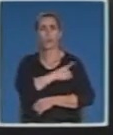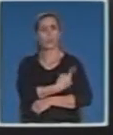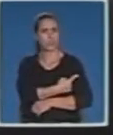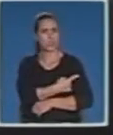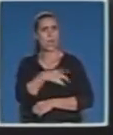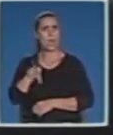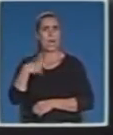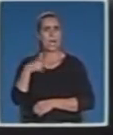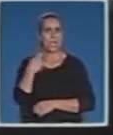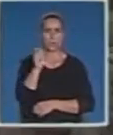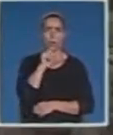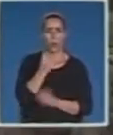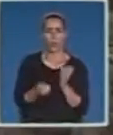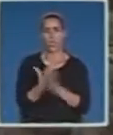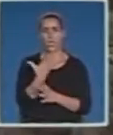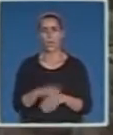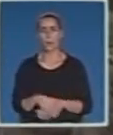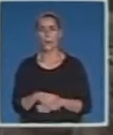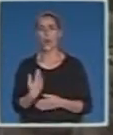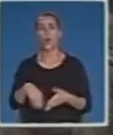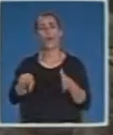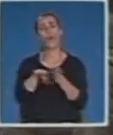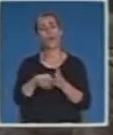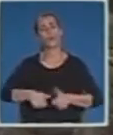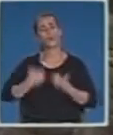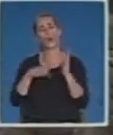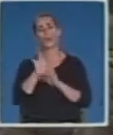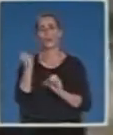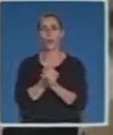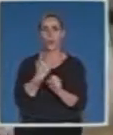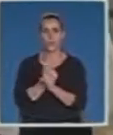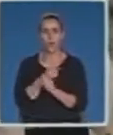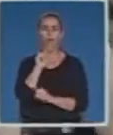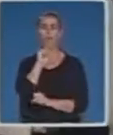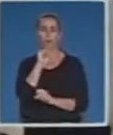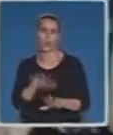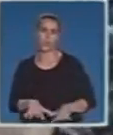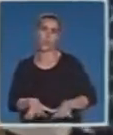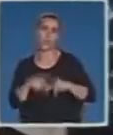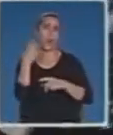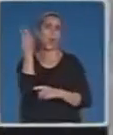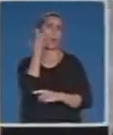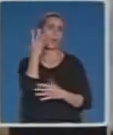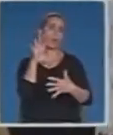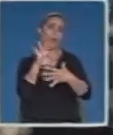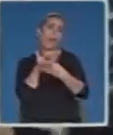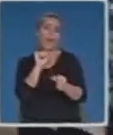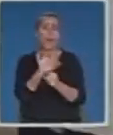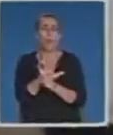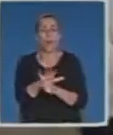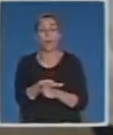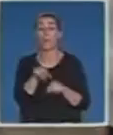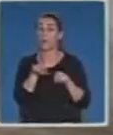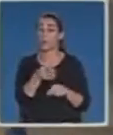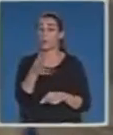da riqueza que pode vir a criar. Com o Porto dotado de melhores condições de operacionalidade, pode desenvolver-se uma cultura mais ligada ao mar. Para isso,